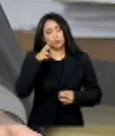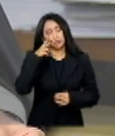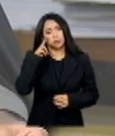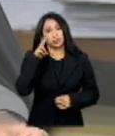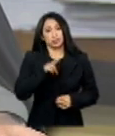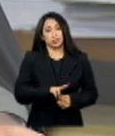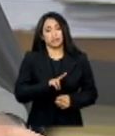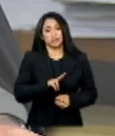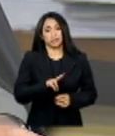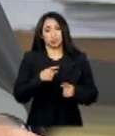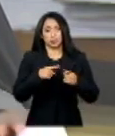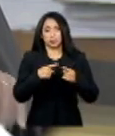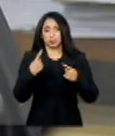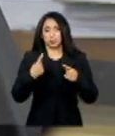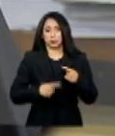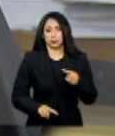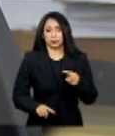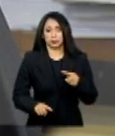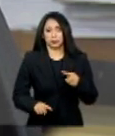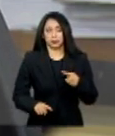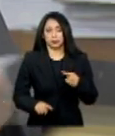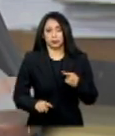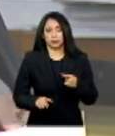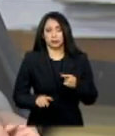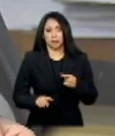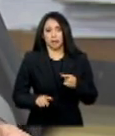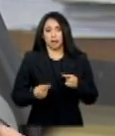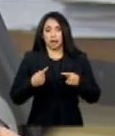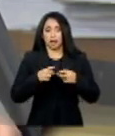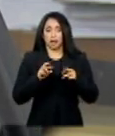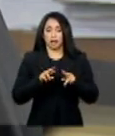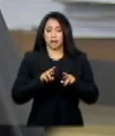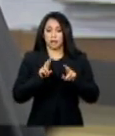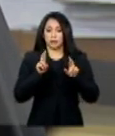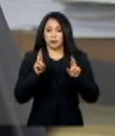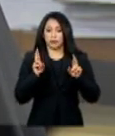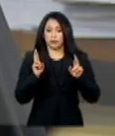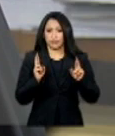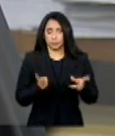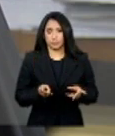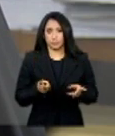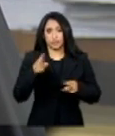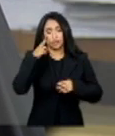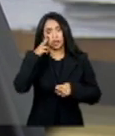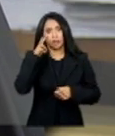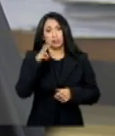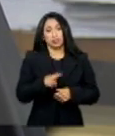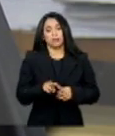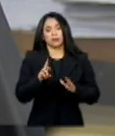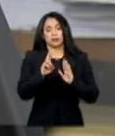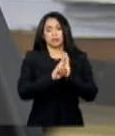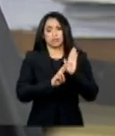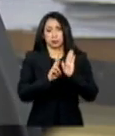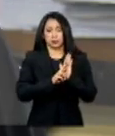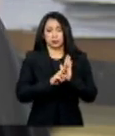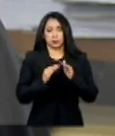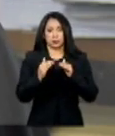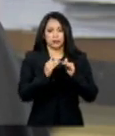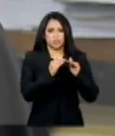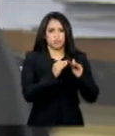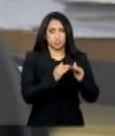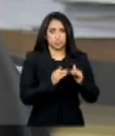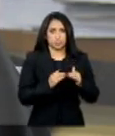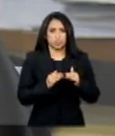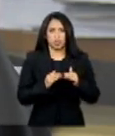desproporcional ao contrário alinha se com as normas constitucionais e internacionais citadas